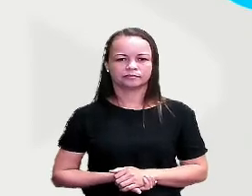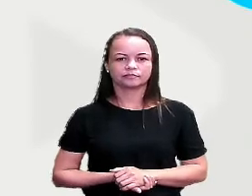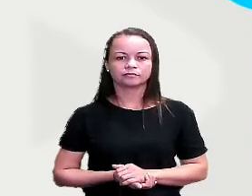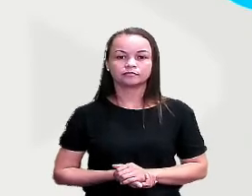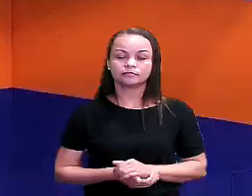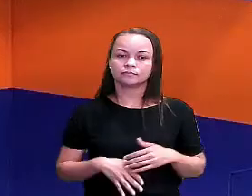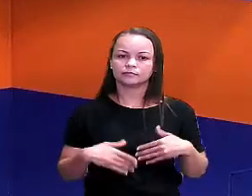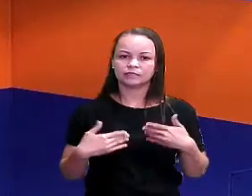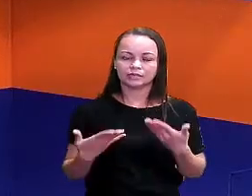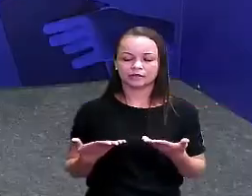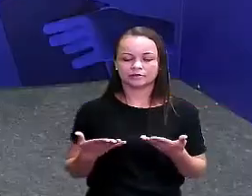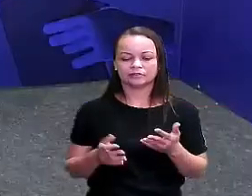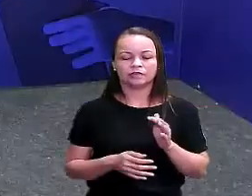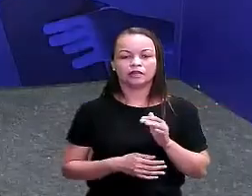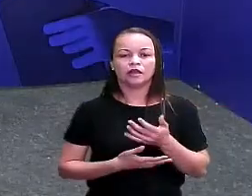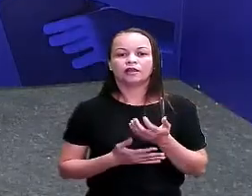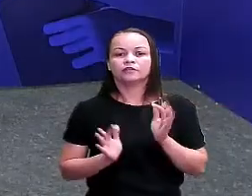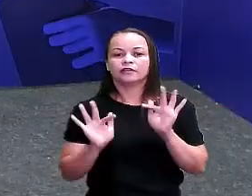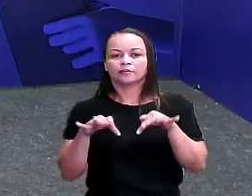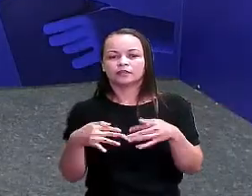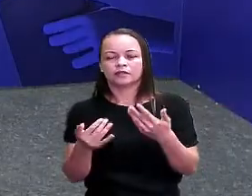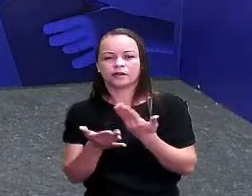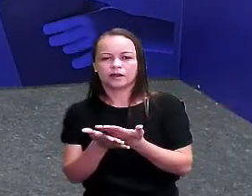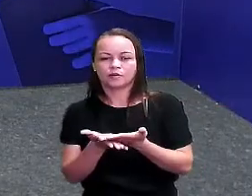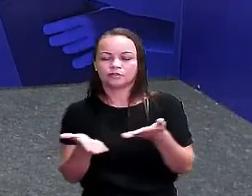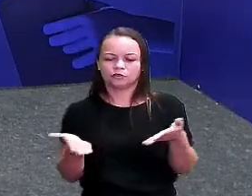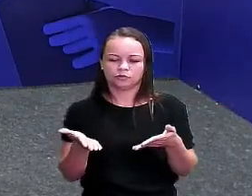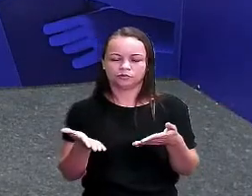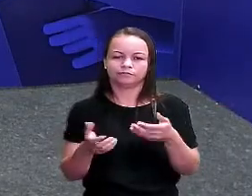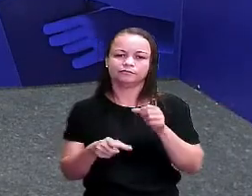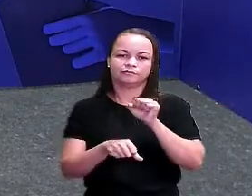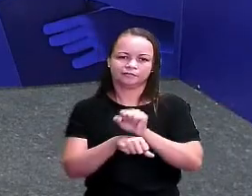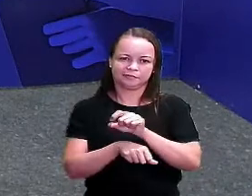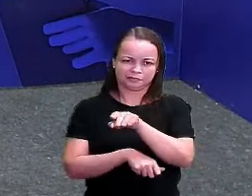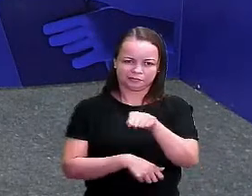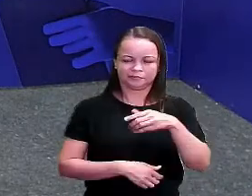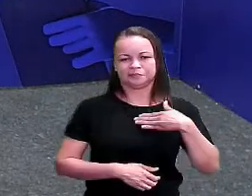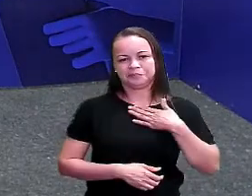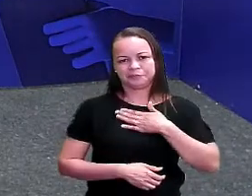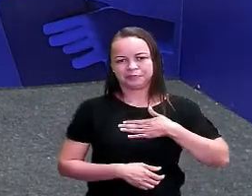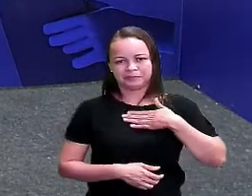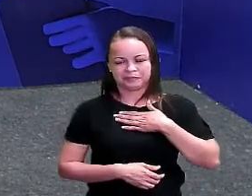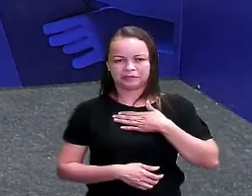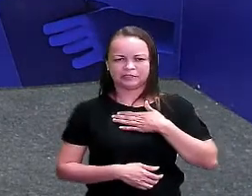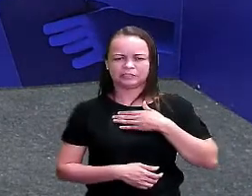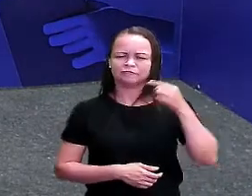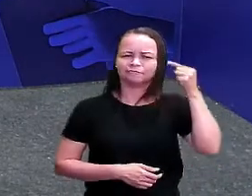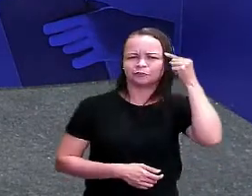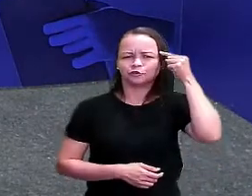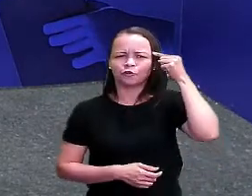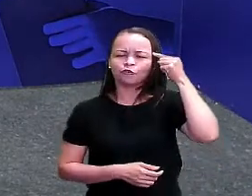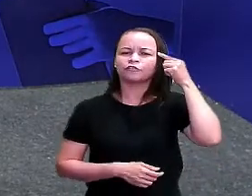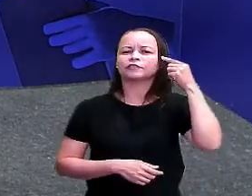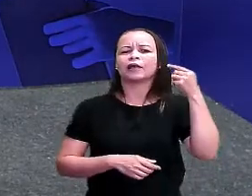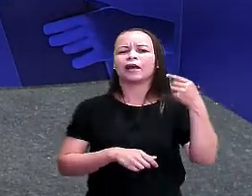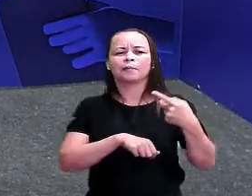E assim finalizamos a nossa aula de hoje. Espero que vocês tenham gostado. Qualquer dúvida, pode me